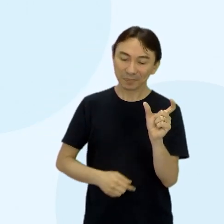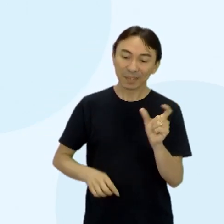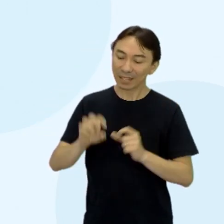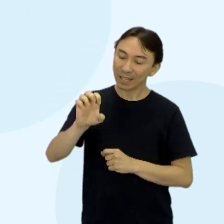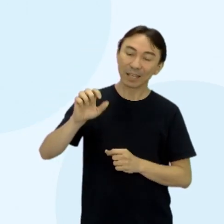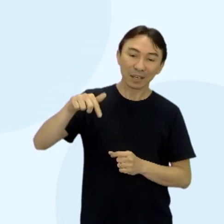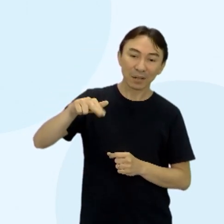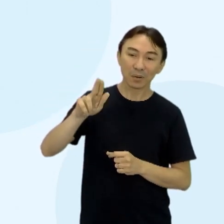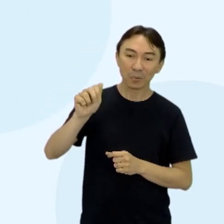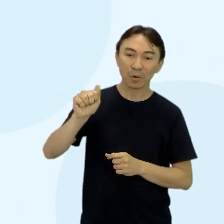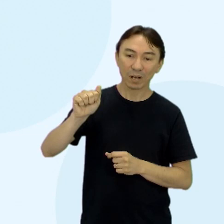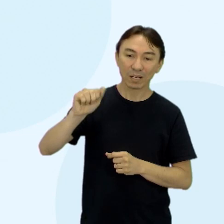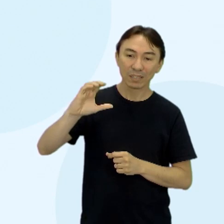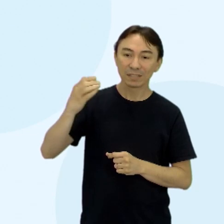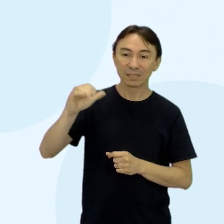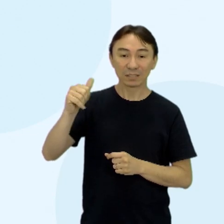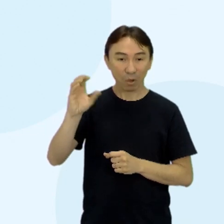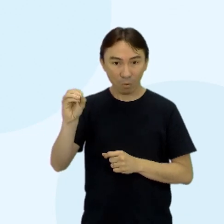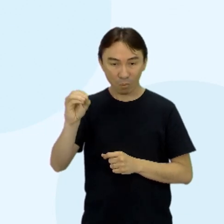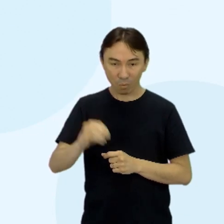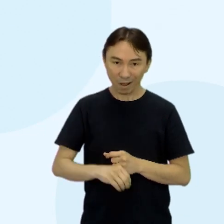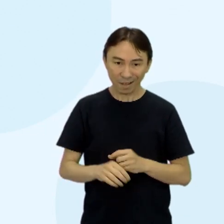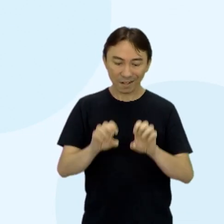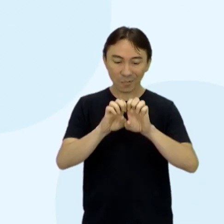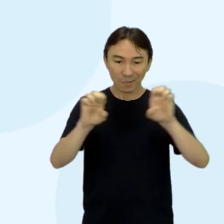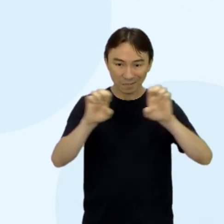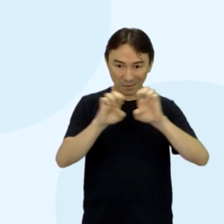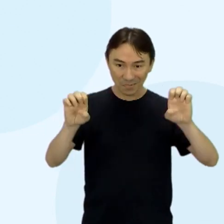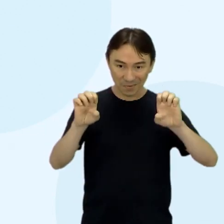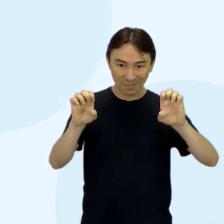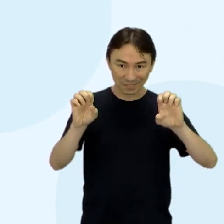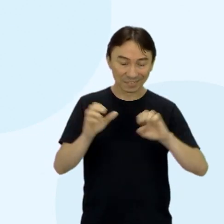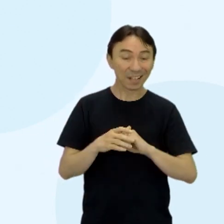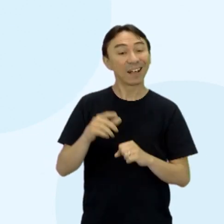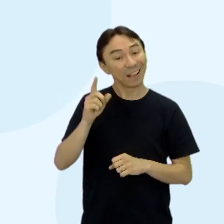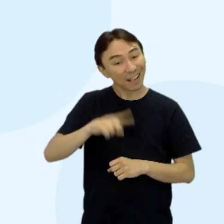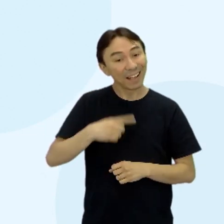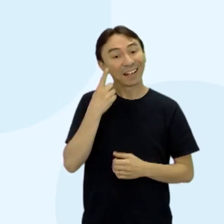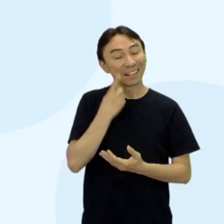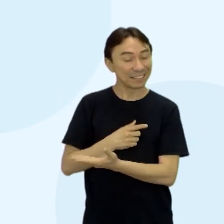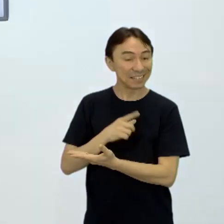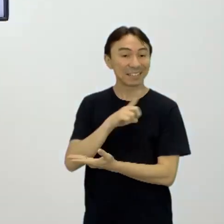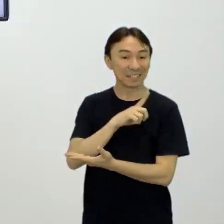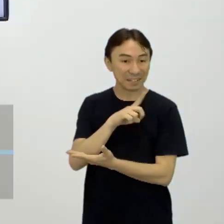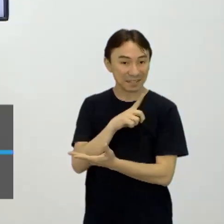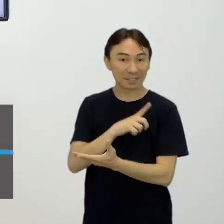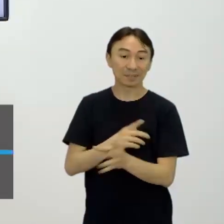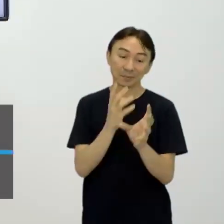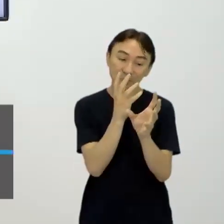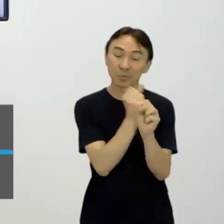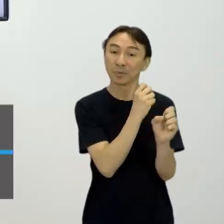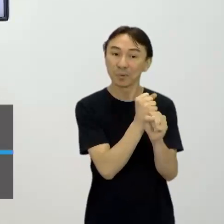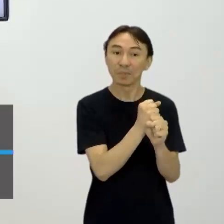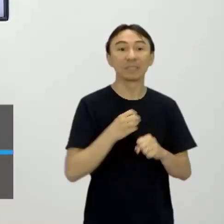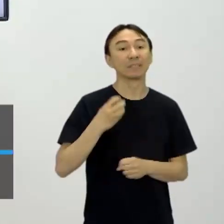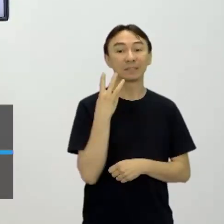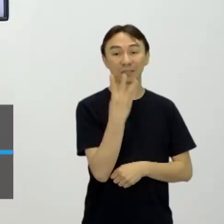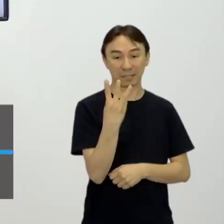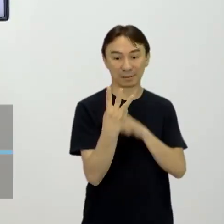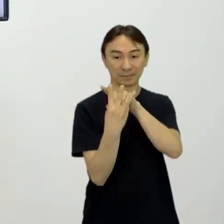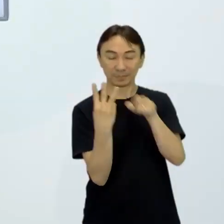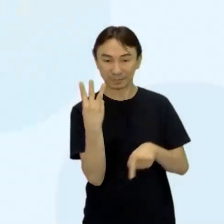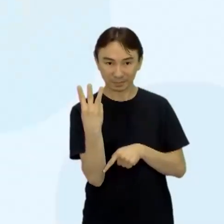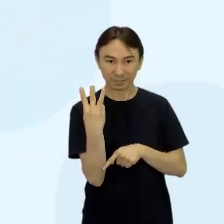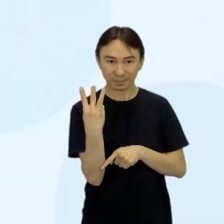equação vem desse termo igualdade. Então, o que que a gente tem? Nós temos três contas aí, né? A primeira está em azul, está